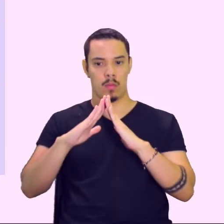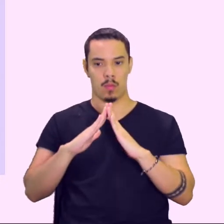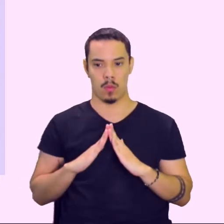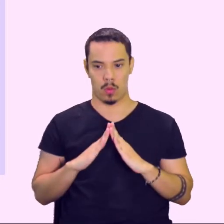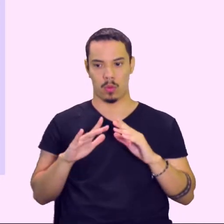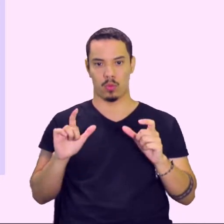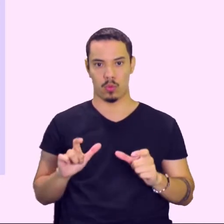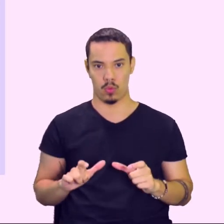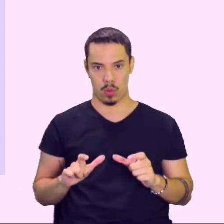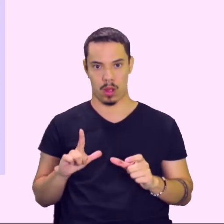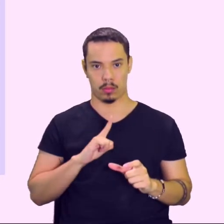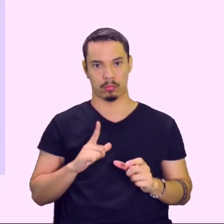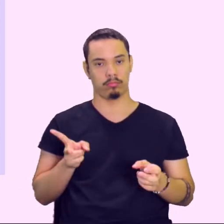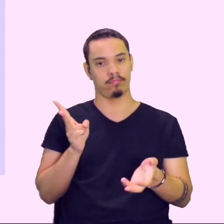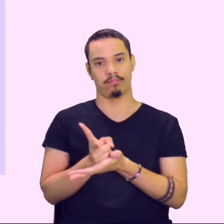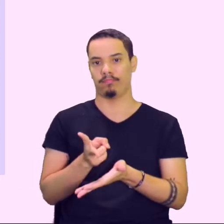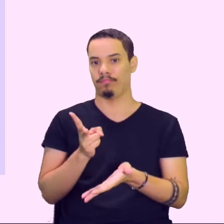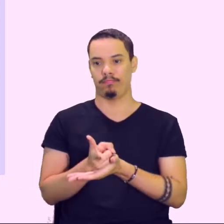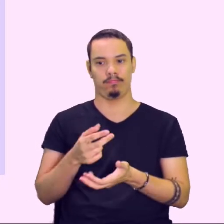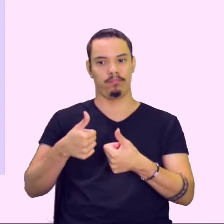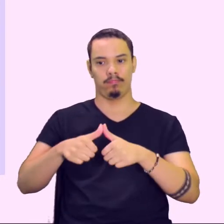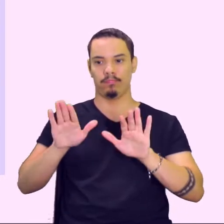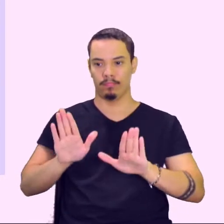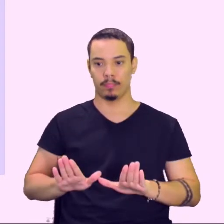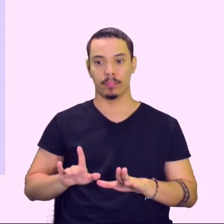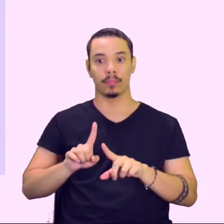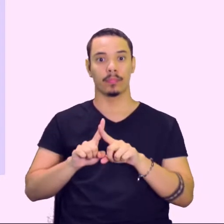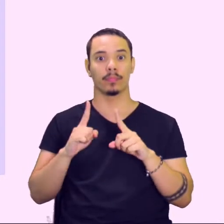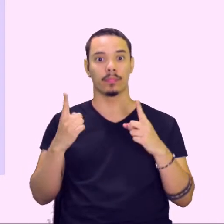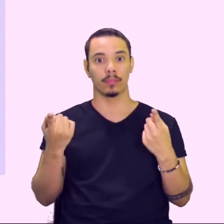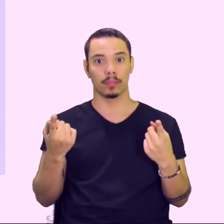lugar permaneçam, desde que